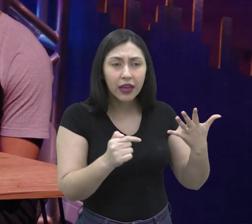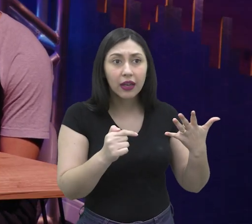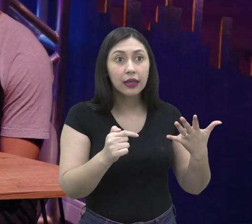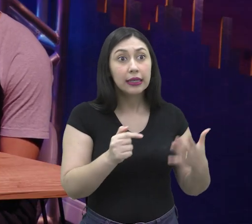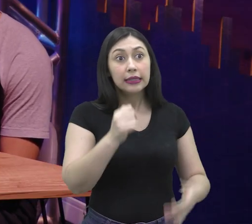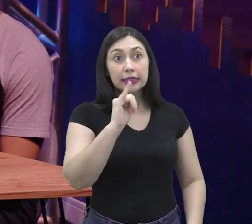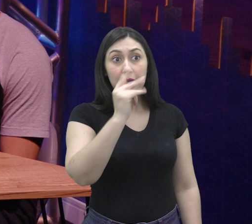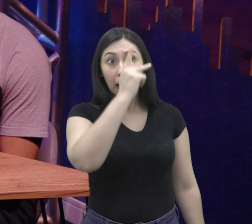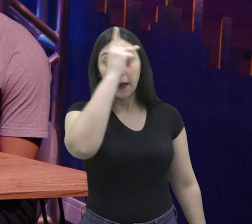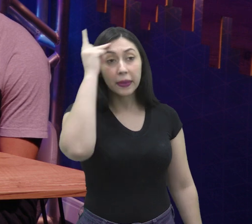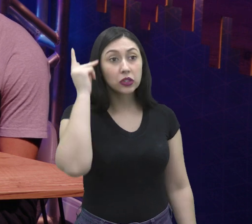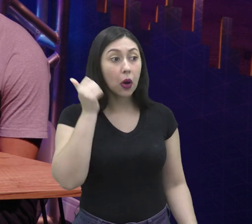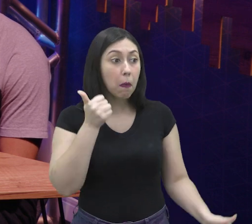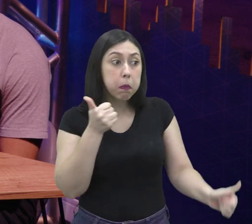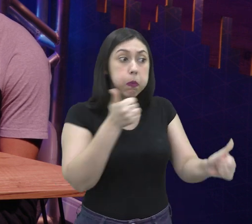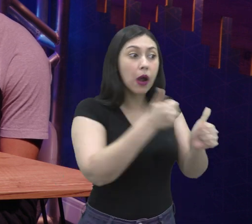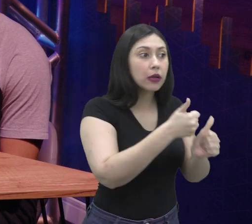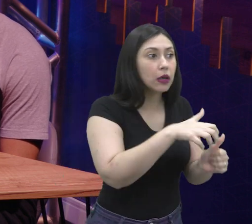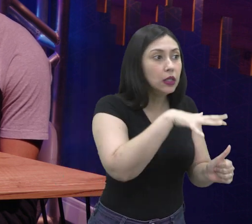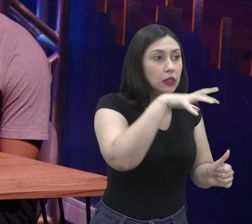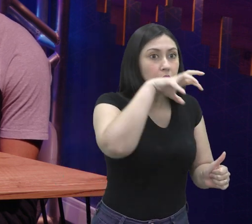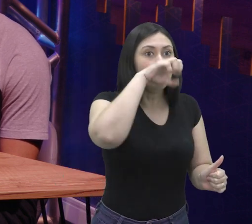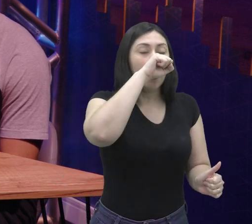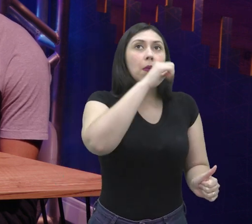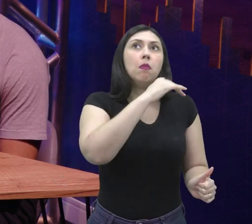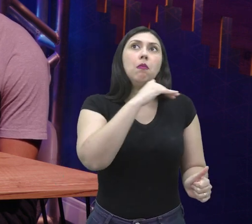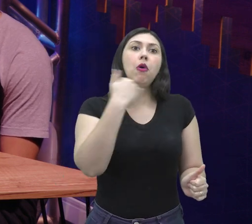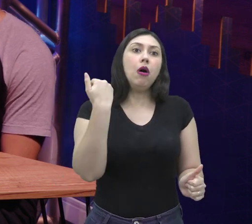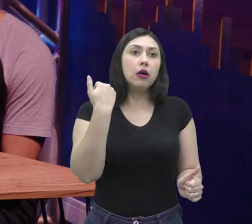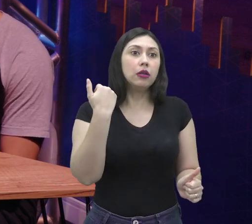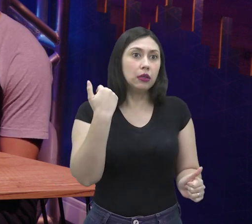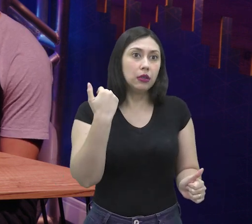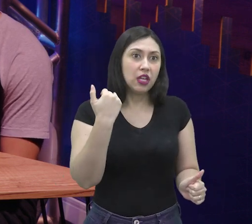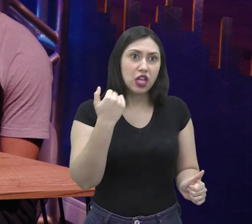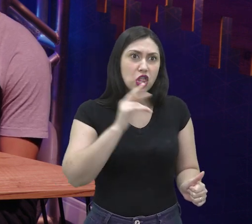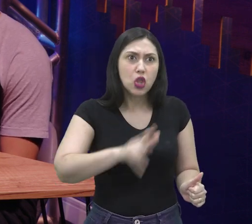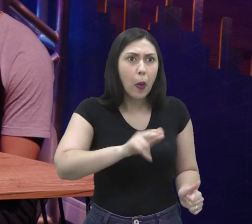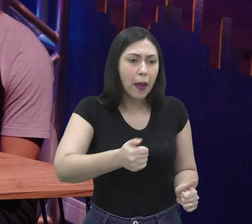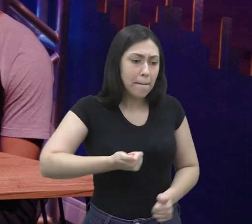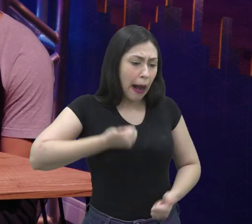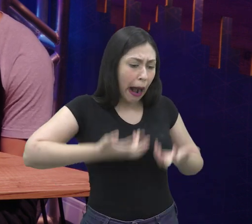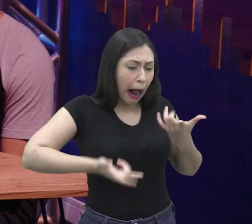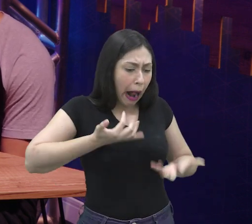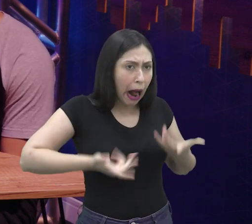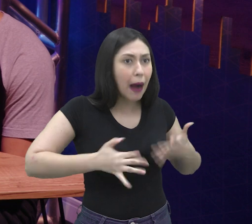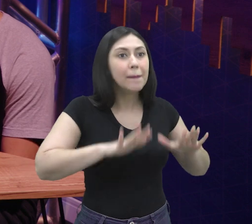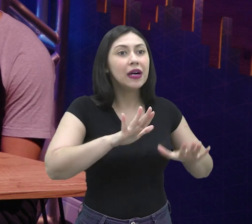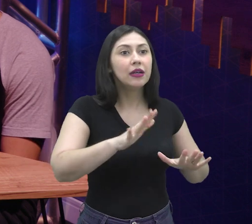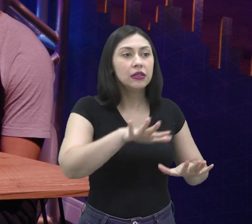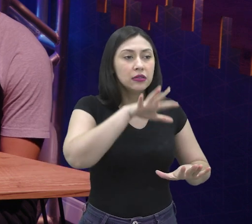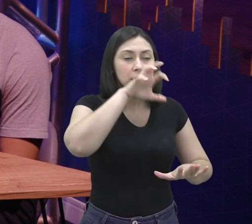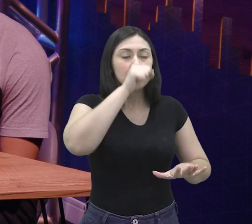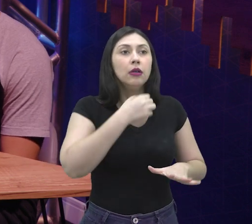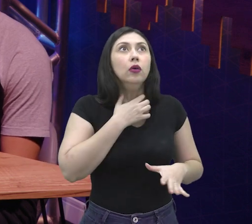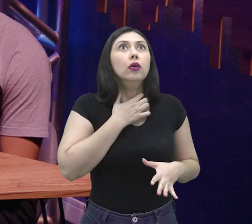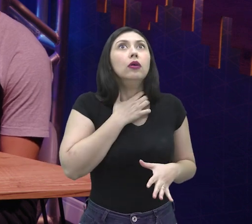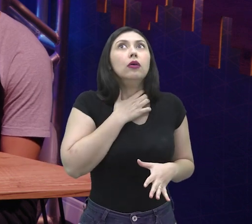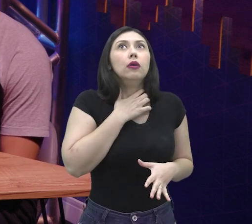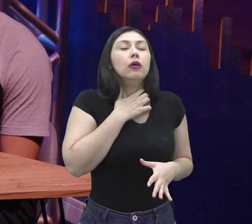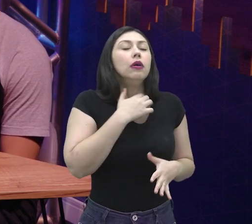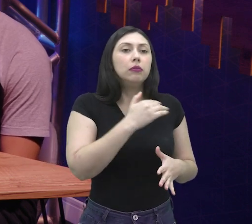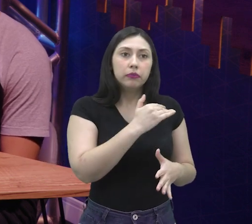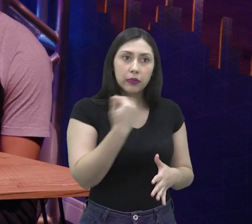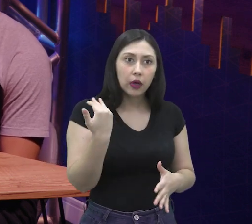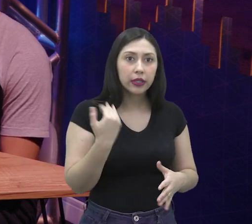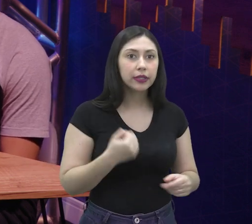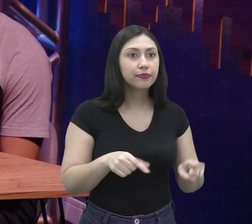morte se a pessoa, né, estiver perto o suficiente. Não são as chamas, né, que vão levar à morte, mas o próprio sufocamento, né?